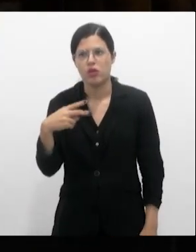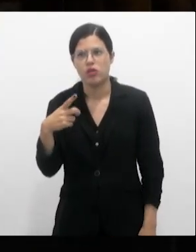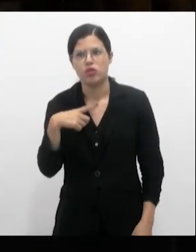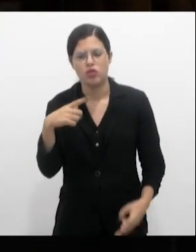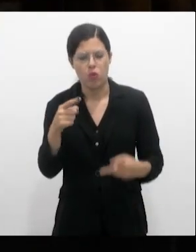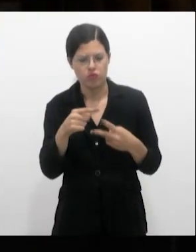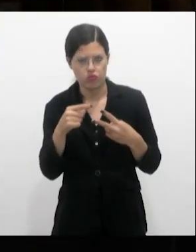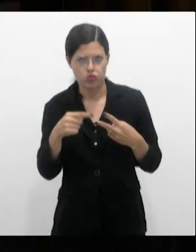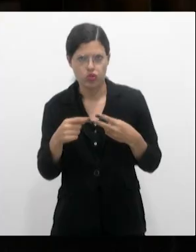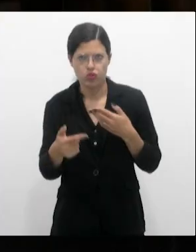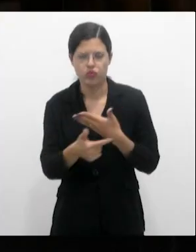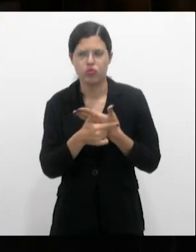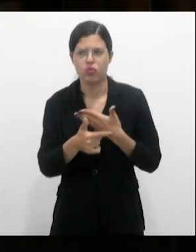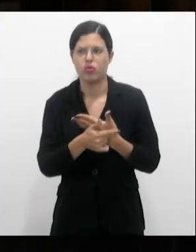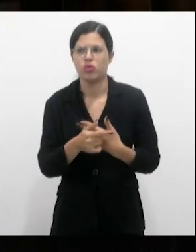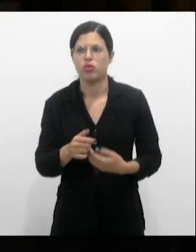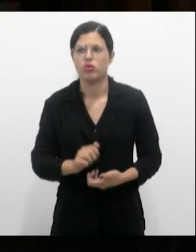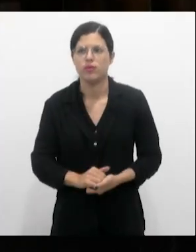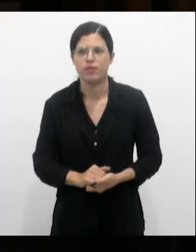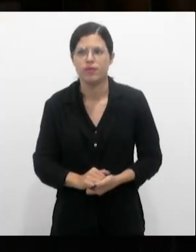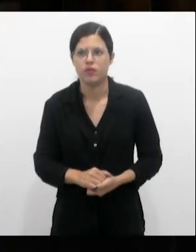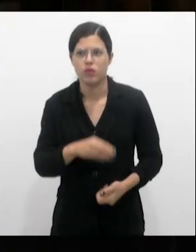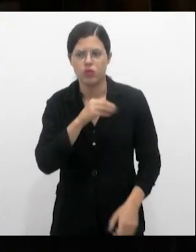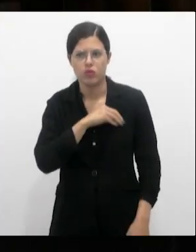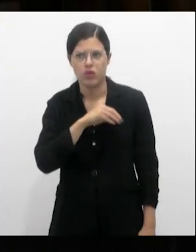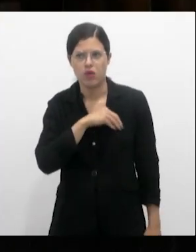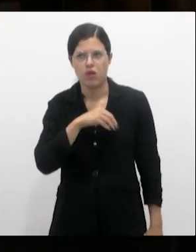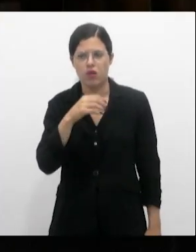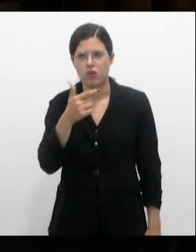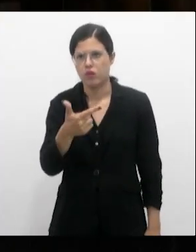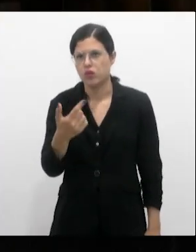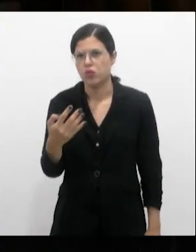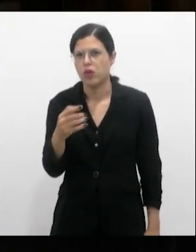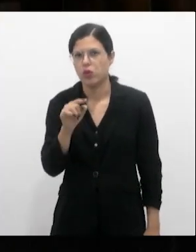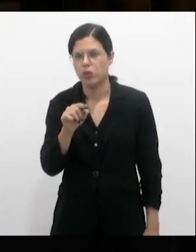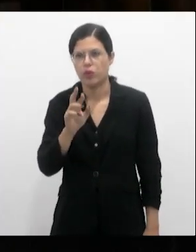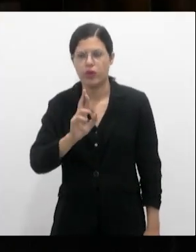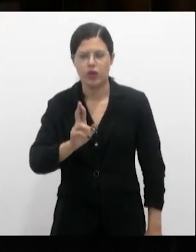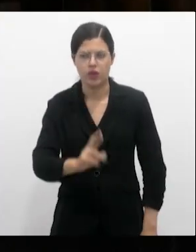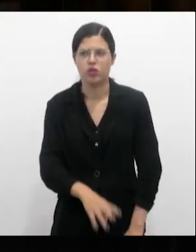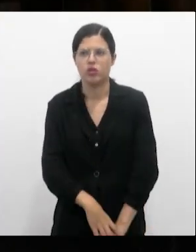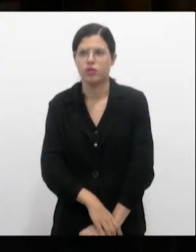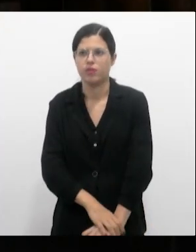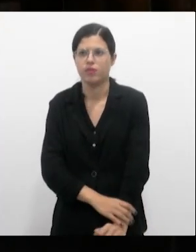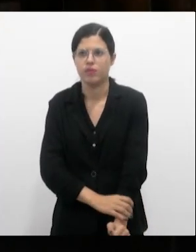funções, um salário de R$24 mil.